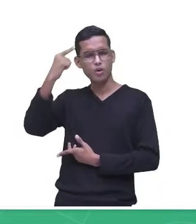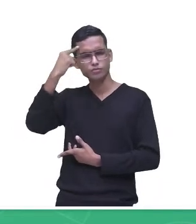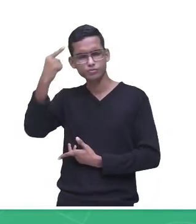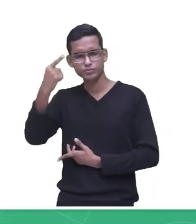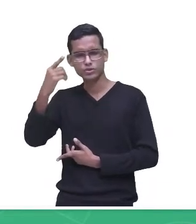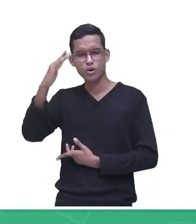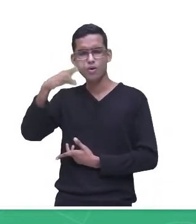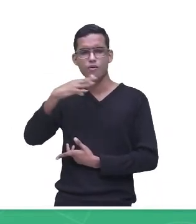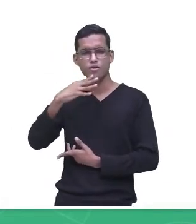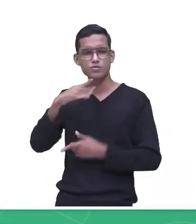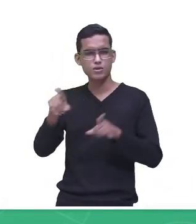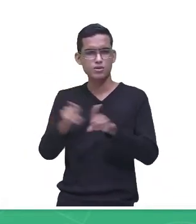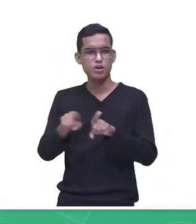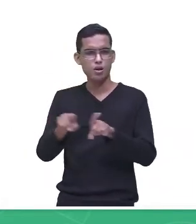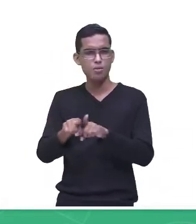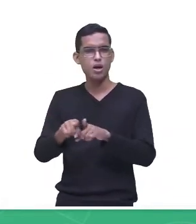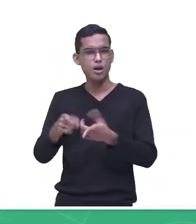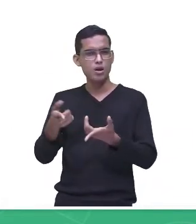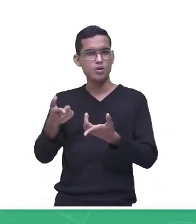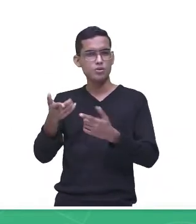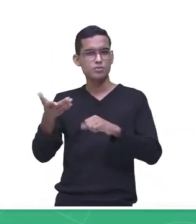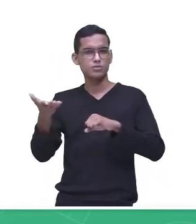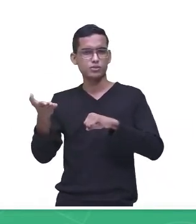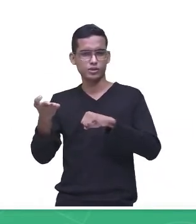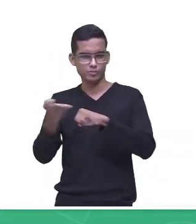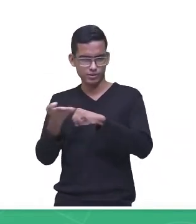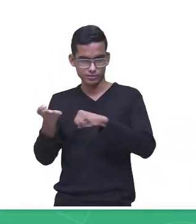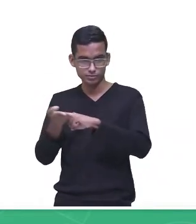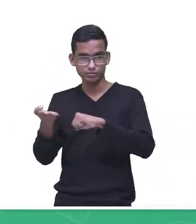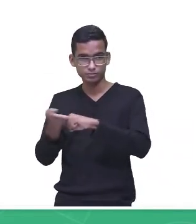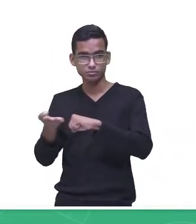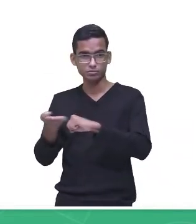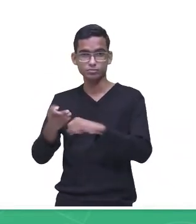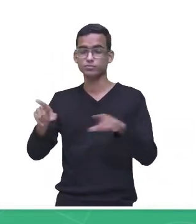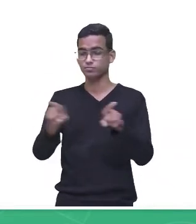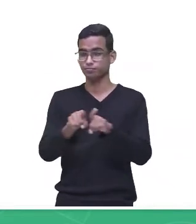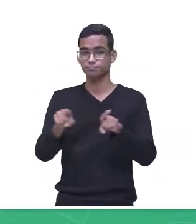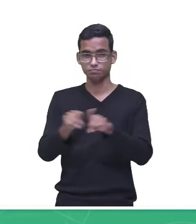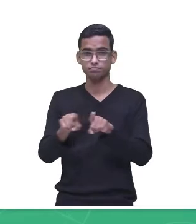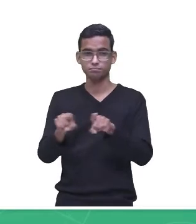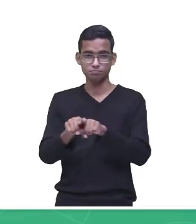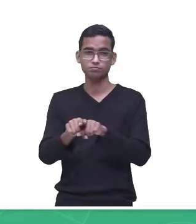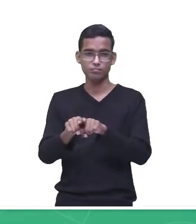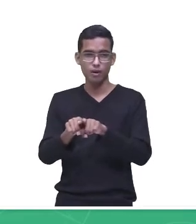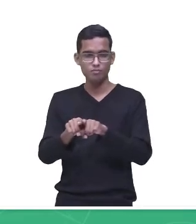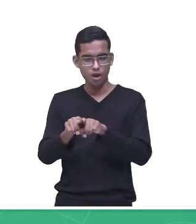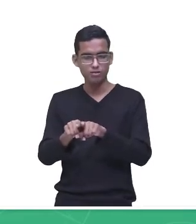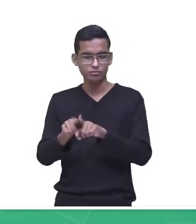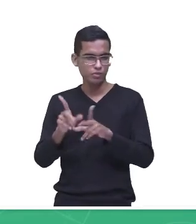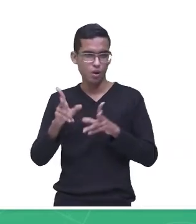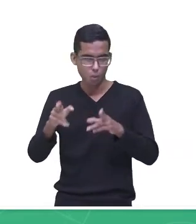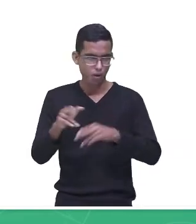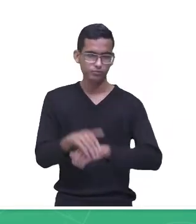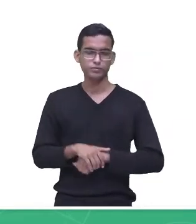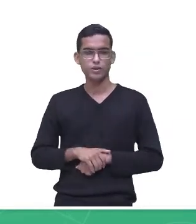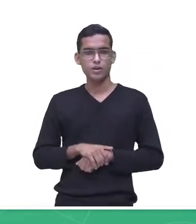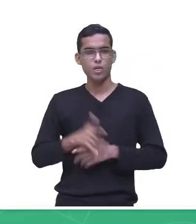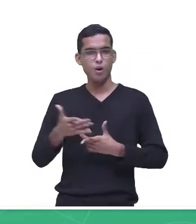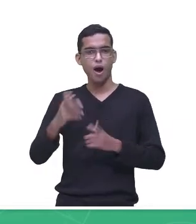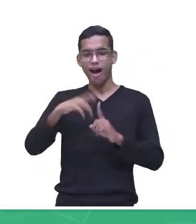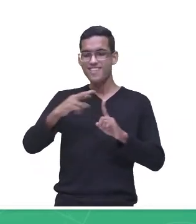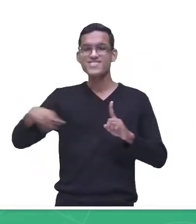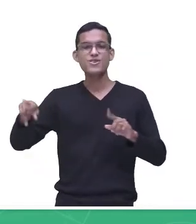contemporâneo hoje, nós também vivemos constantemente com essas ideias aí, né? A própria religião em